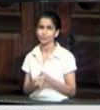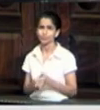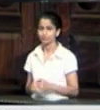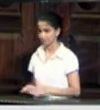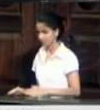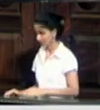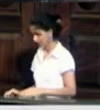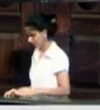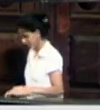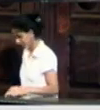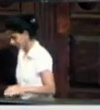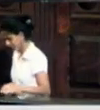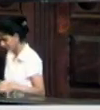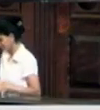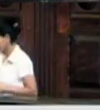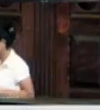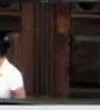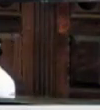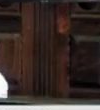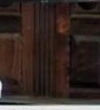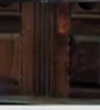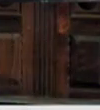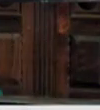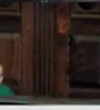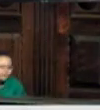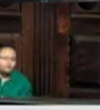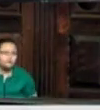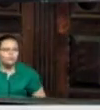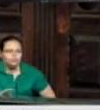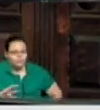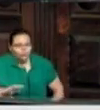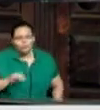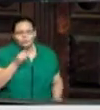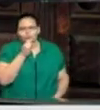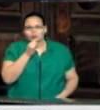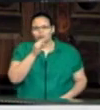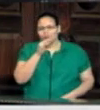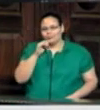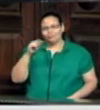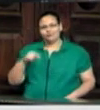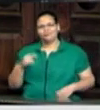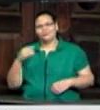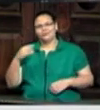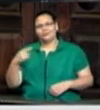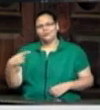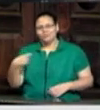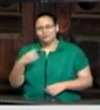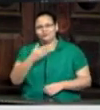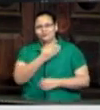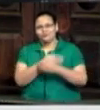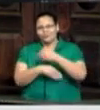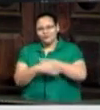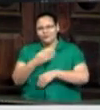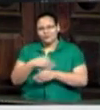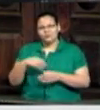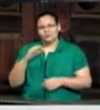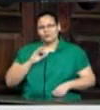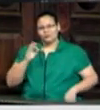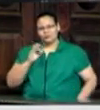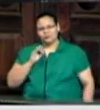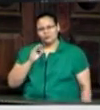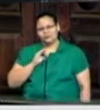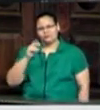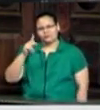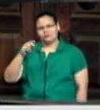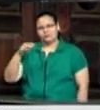como exemplo extremo, a chance de ser ferido aqui como policial militar